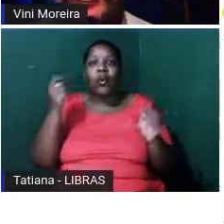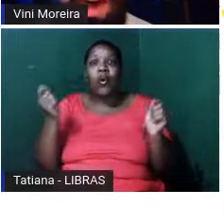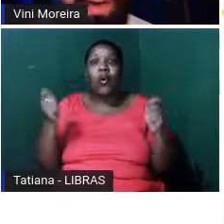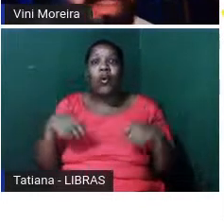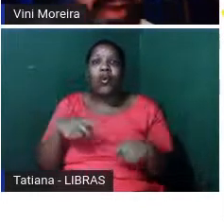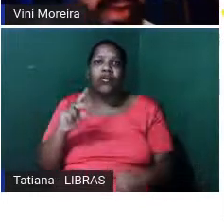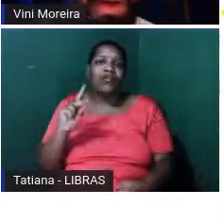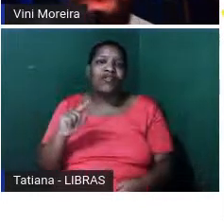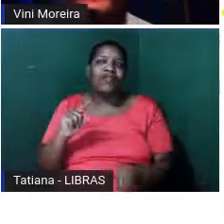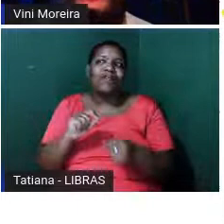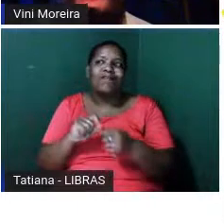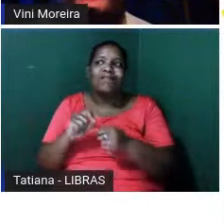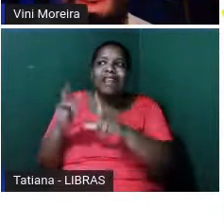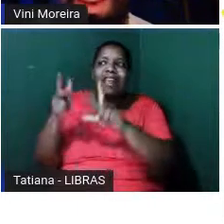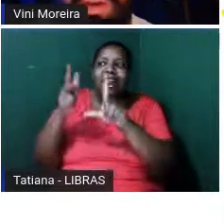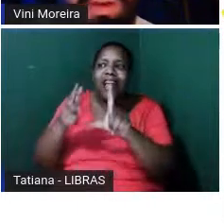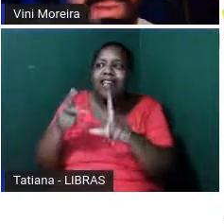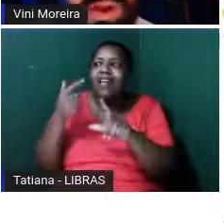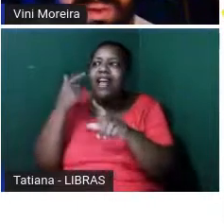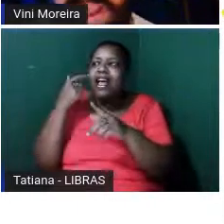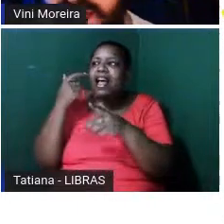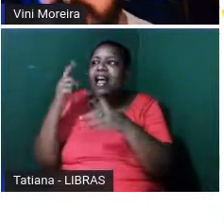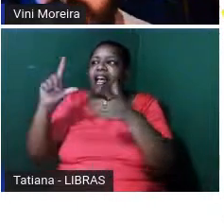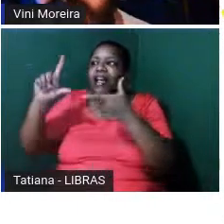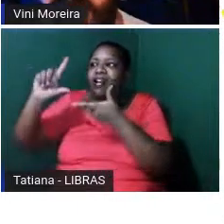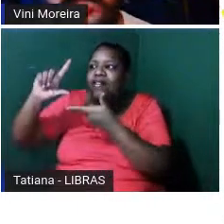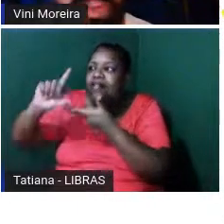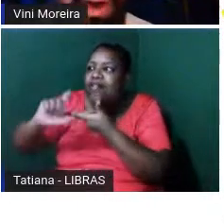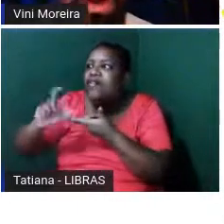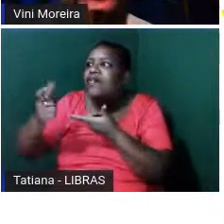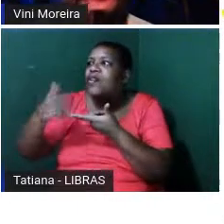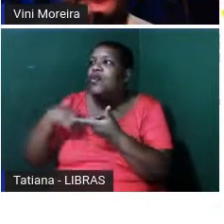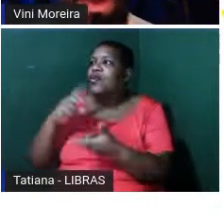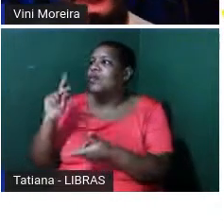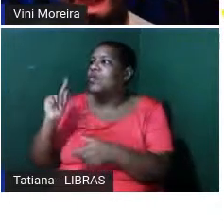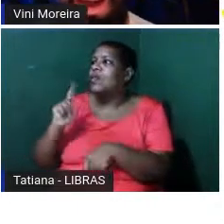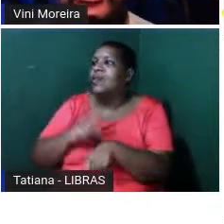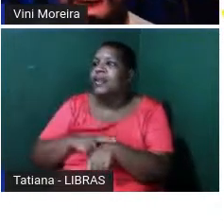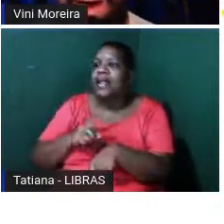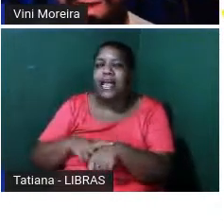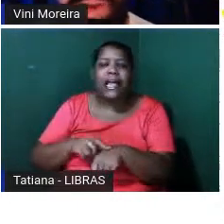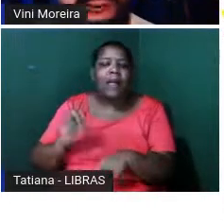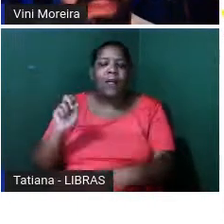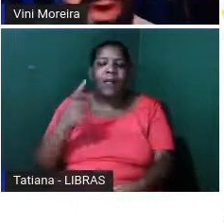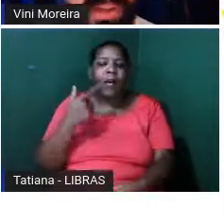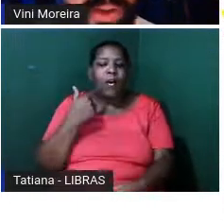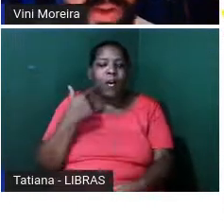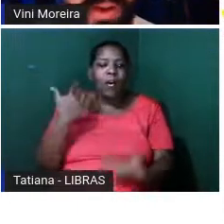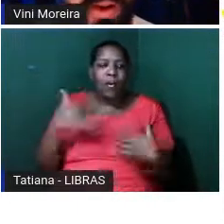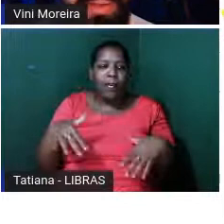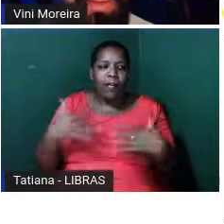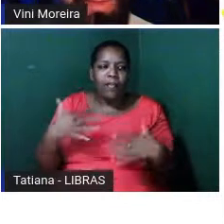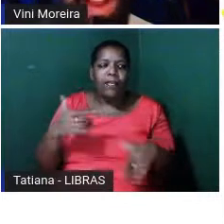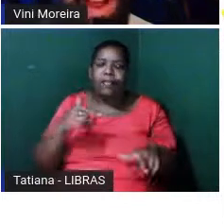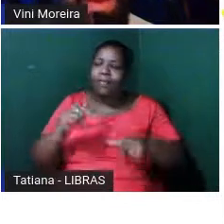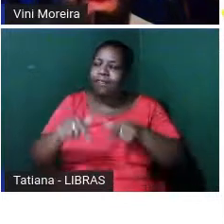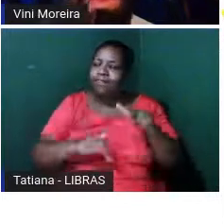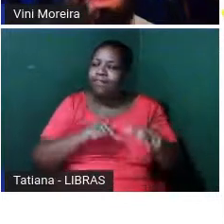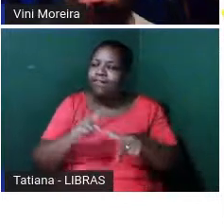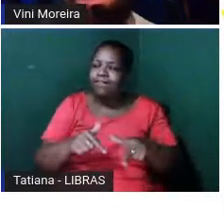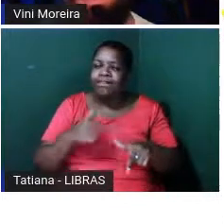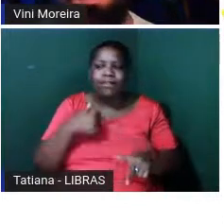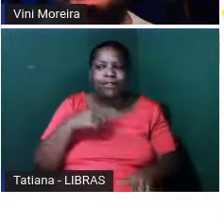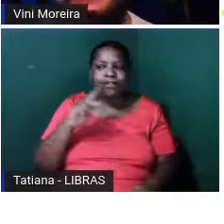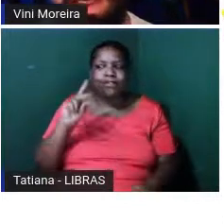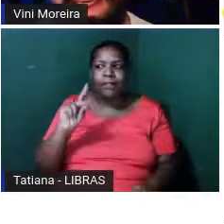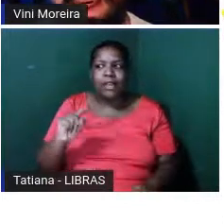de fazer de gravar ou não teu não deu tempo ou realmente é um trabalho que não vai